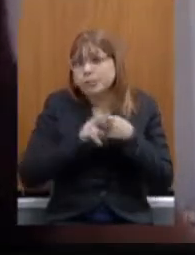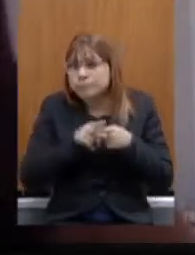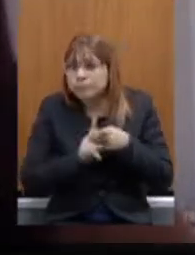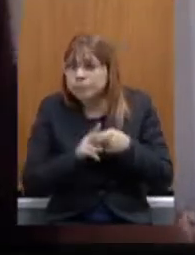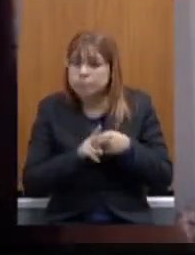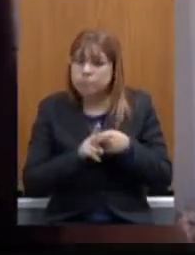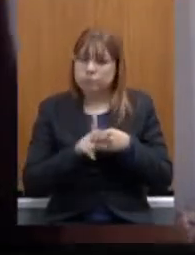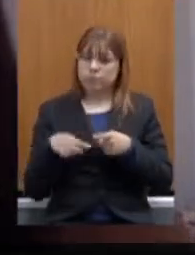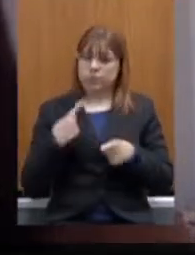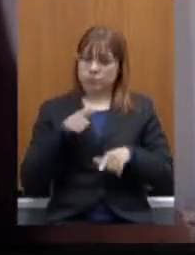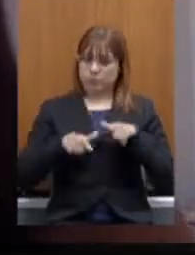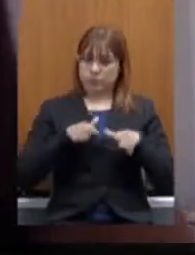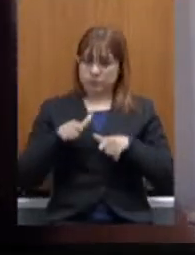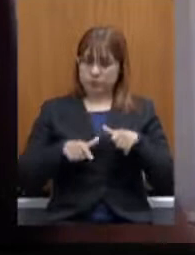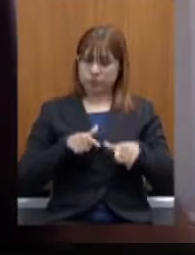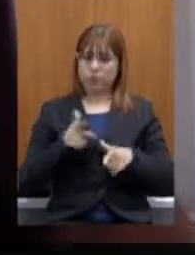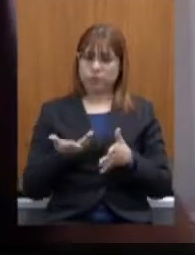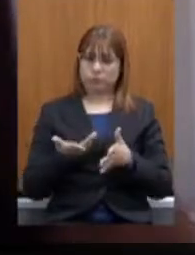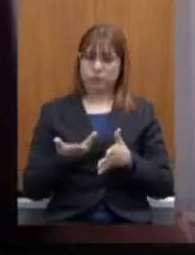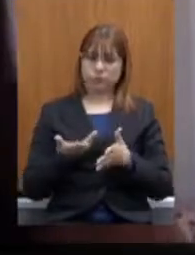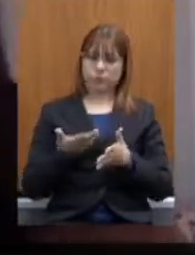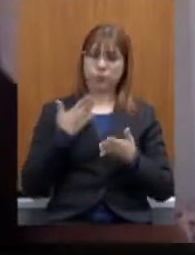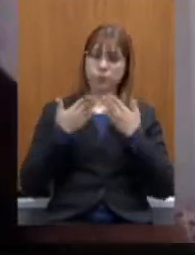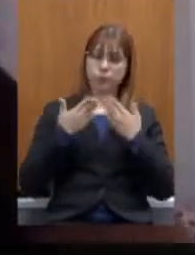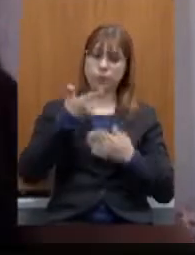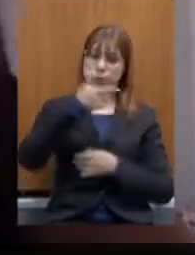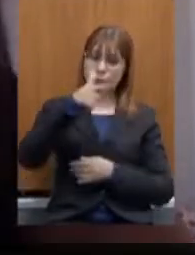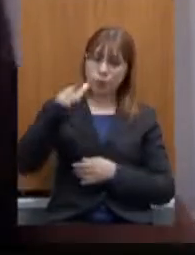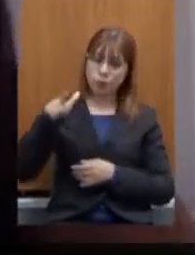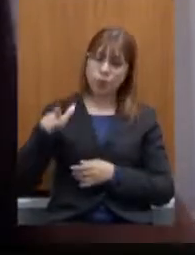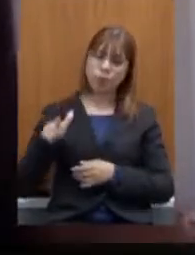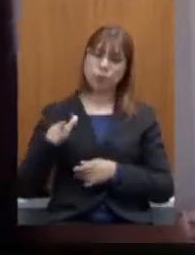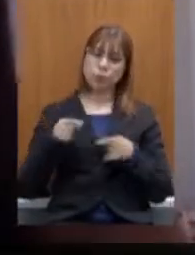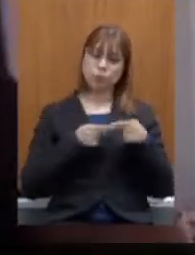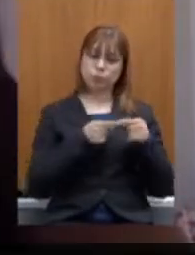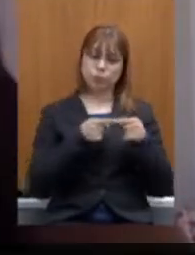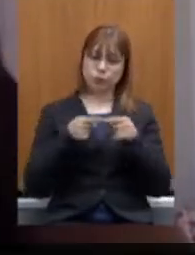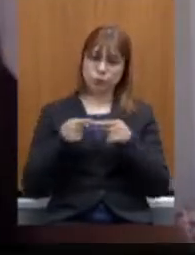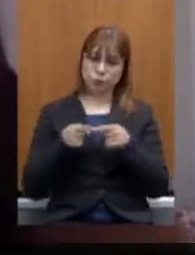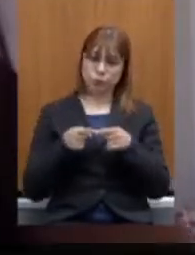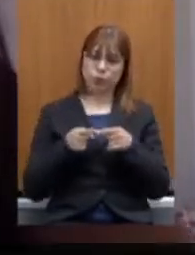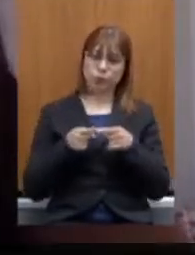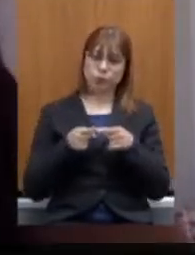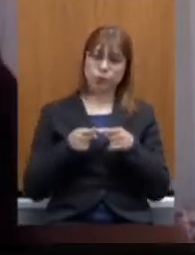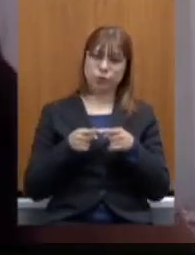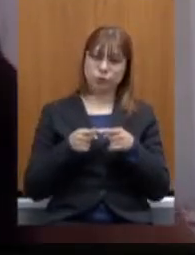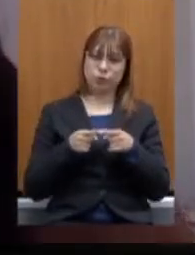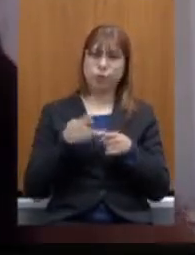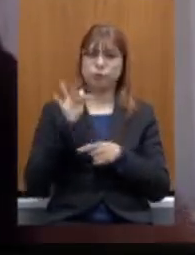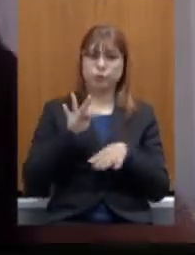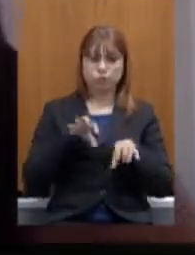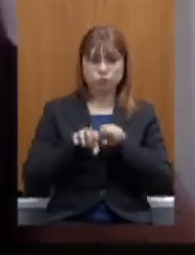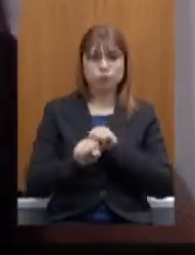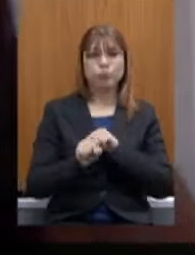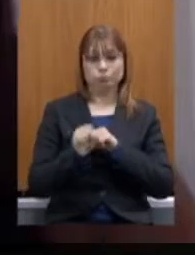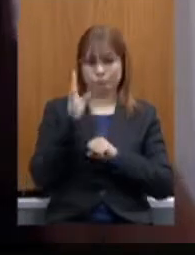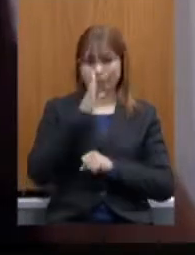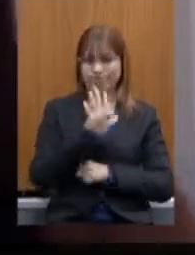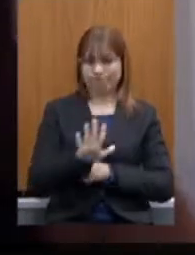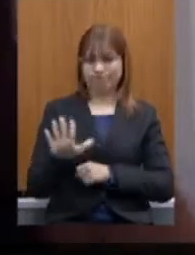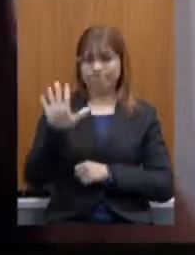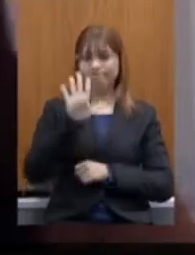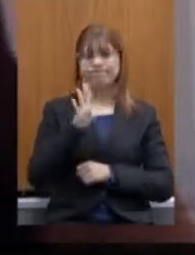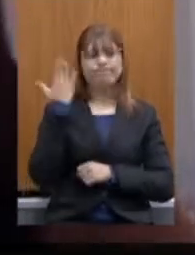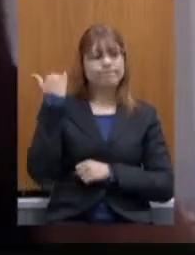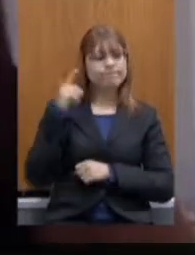nossa carreira conforme as as outras carreiras de ensino superior que existem no brasil e nós fizemos inclusive o